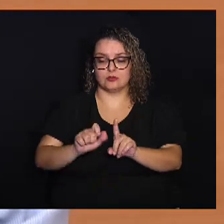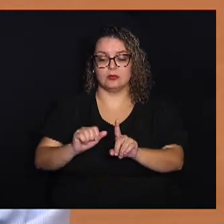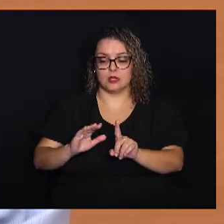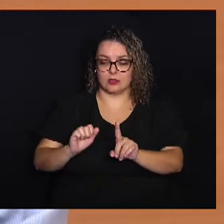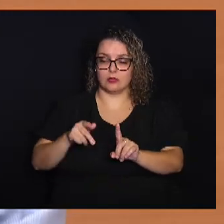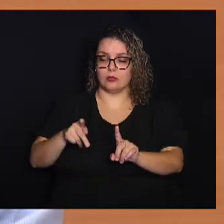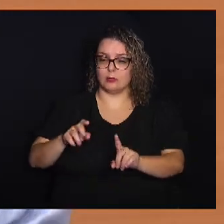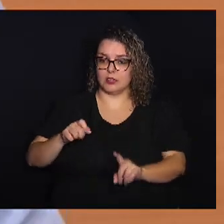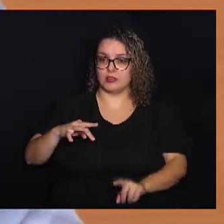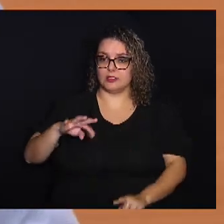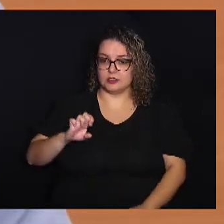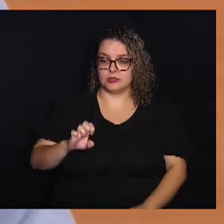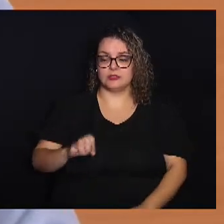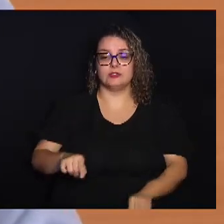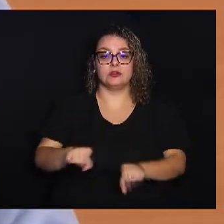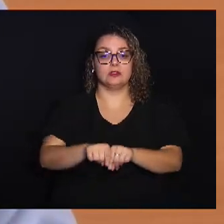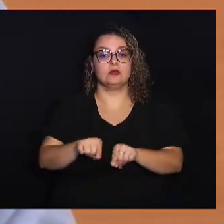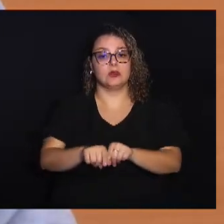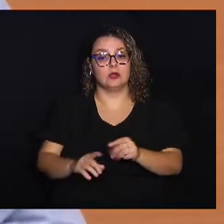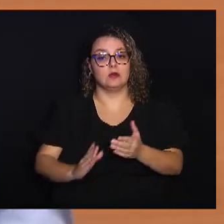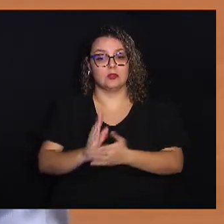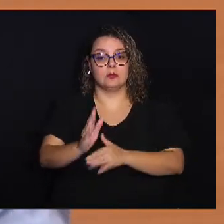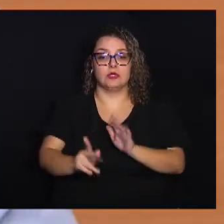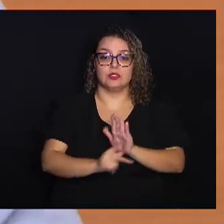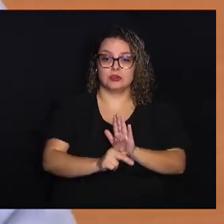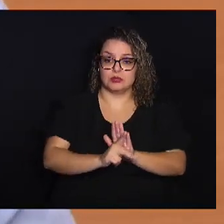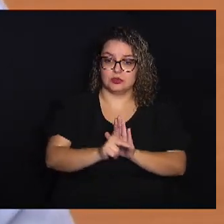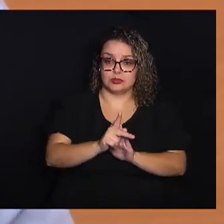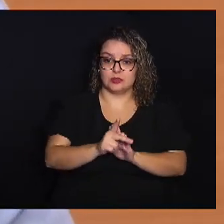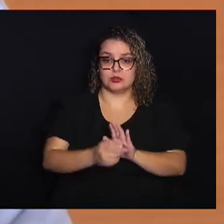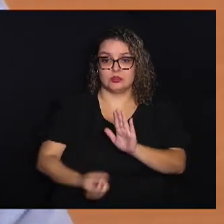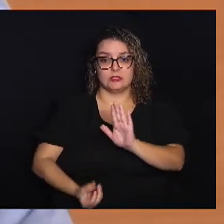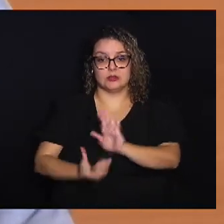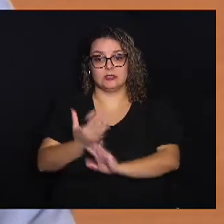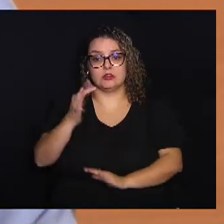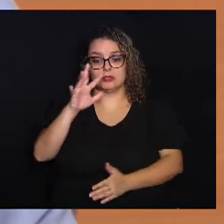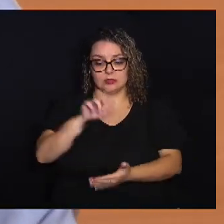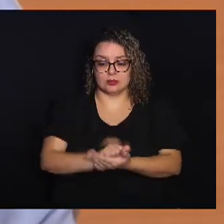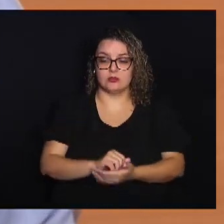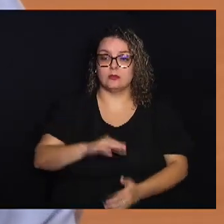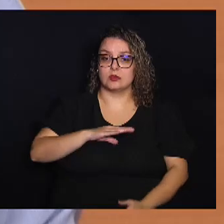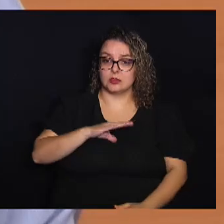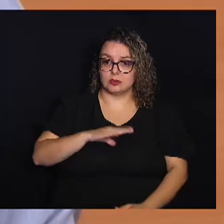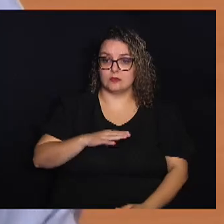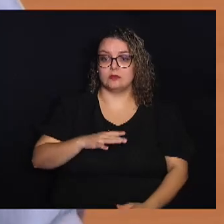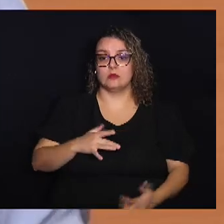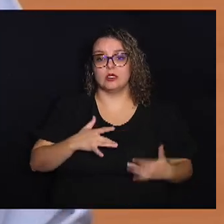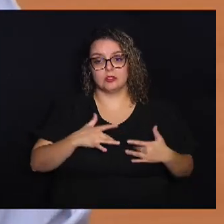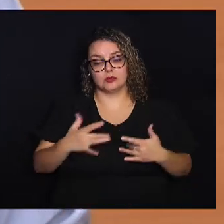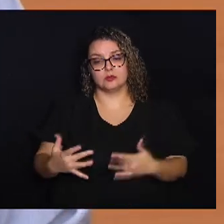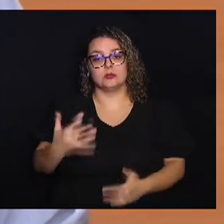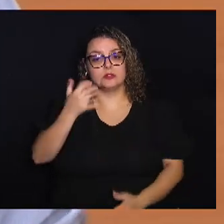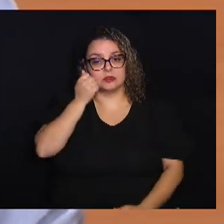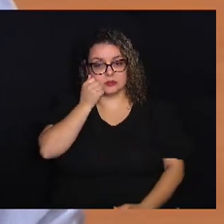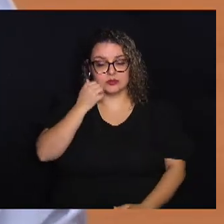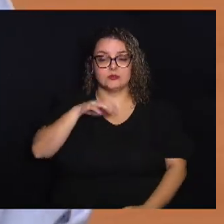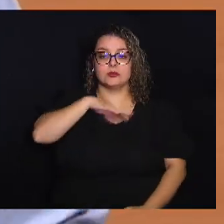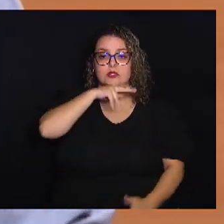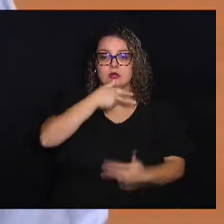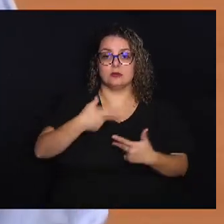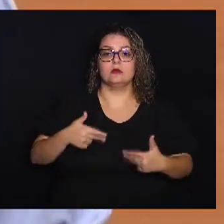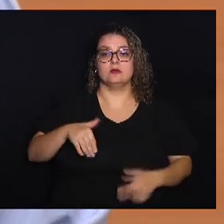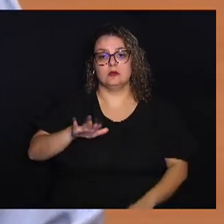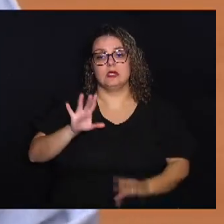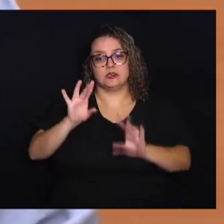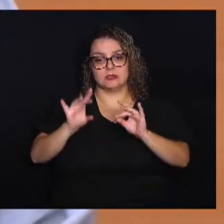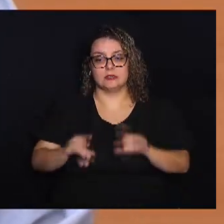fizemos aí aprovamos um projeto que institui um cadastro municipal para adoção de animais e dá outras providências